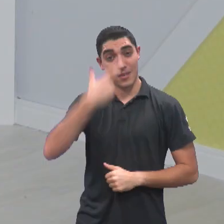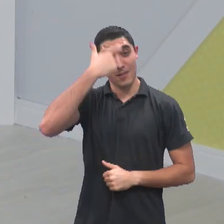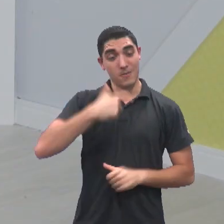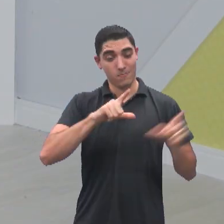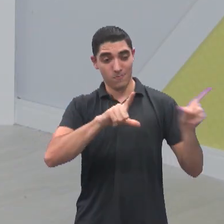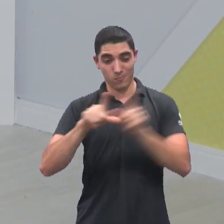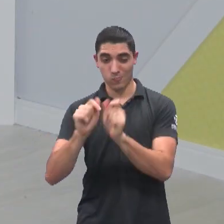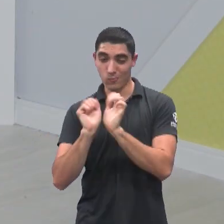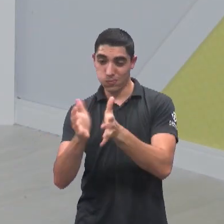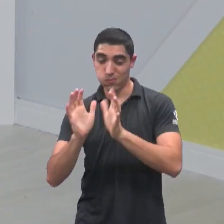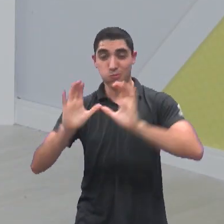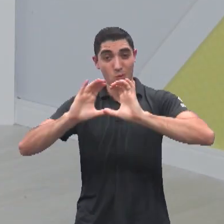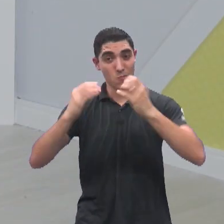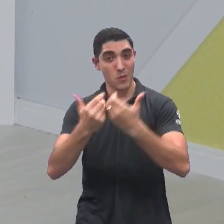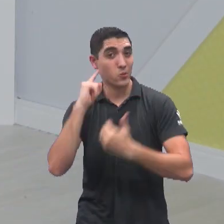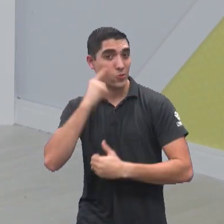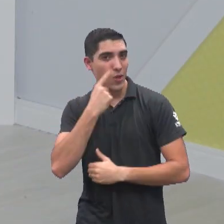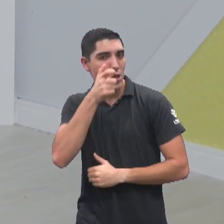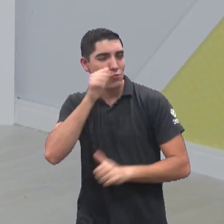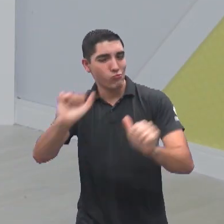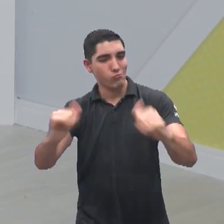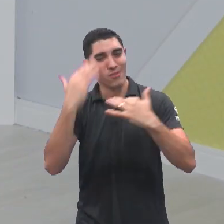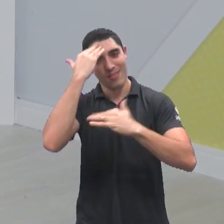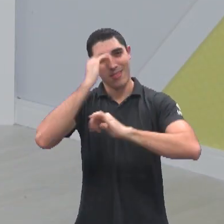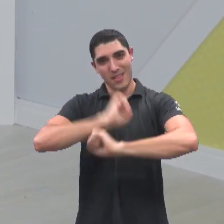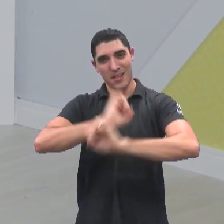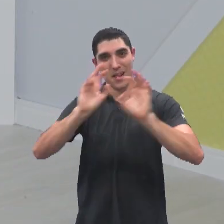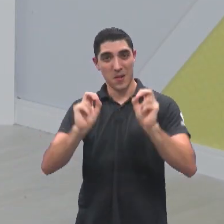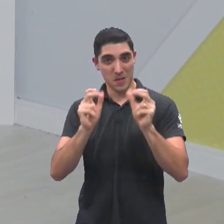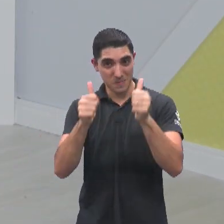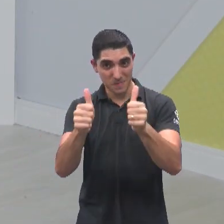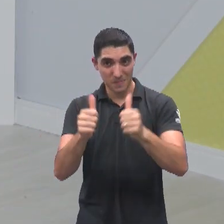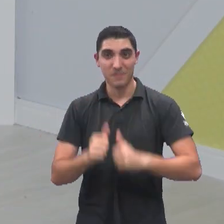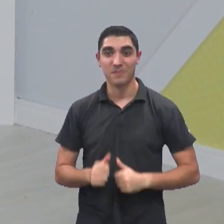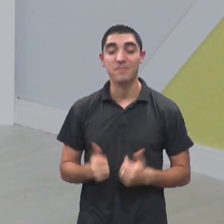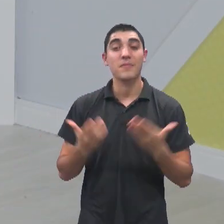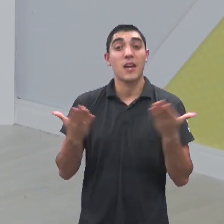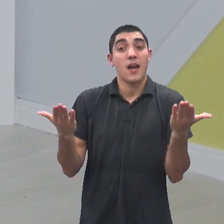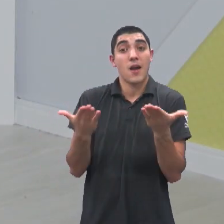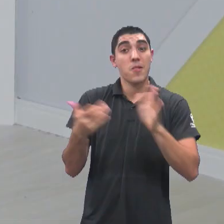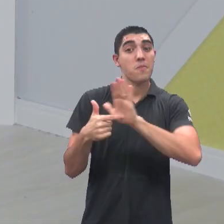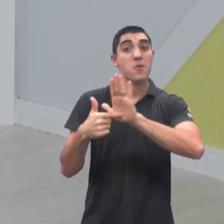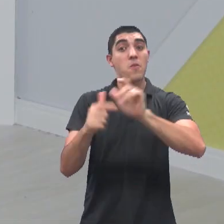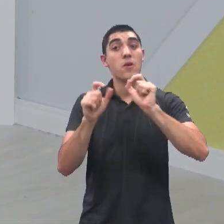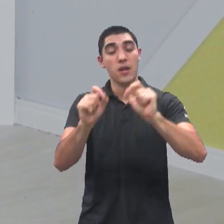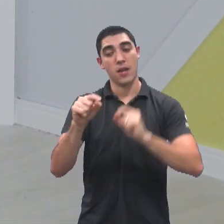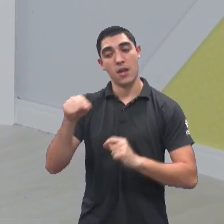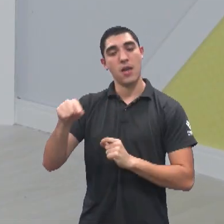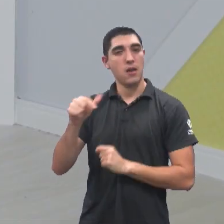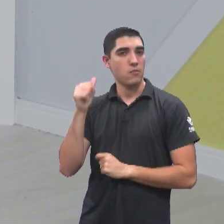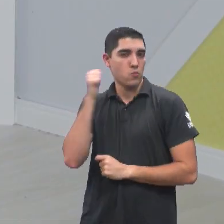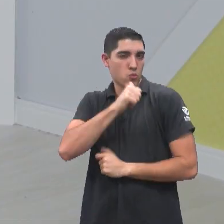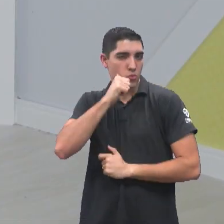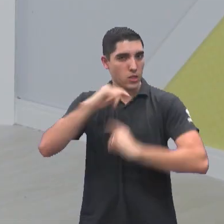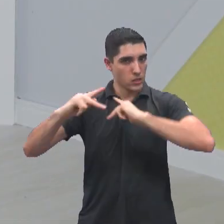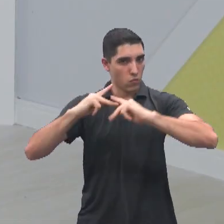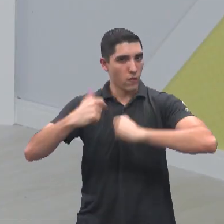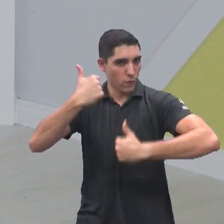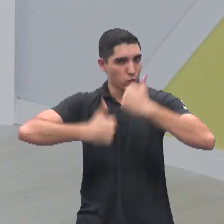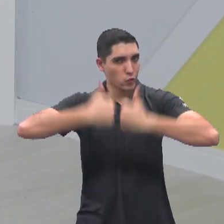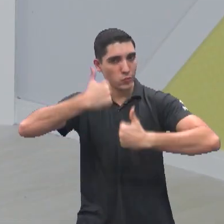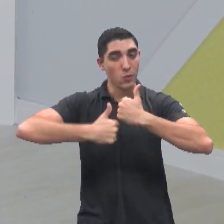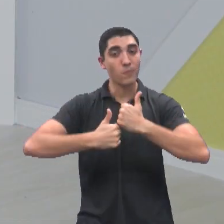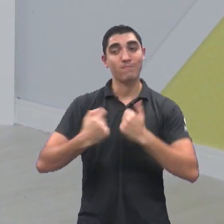surda que acompanha o nosso programa, tá certo? E a gente começa a hora de hoje para falar de futebol feminino. Depois da derrota na estreia do